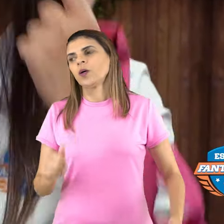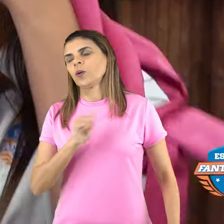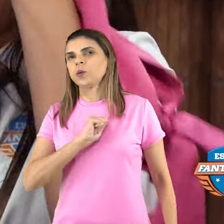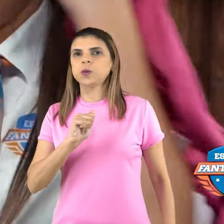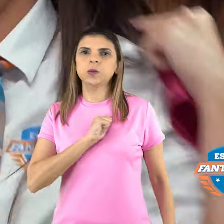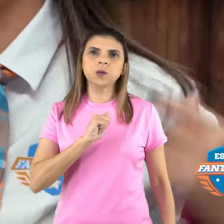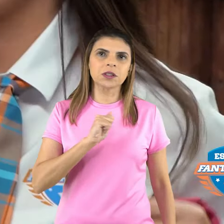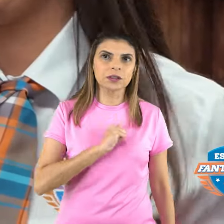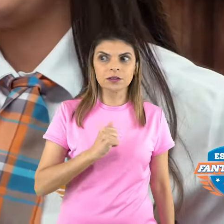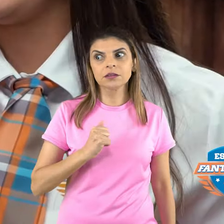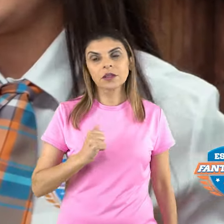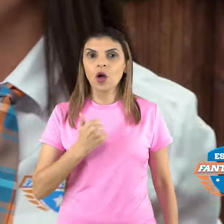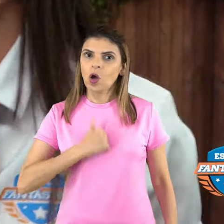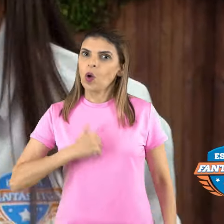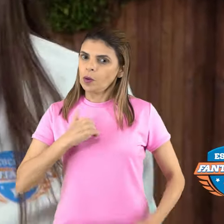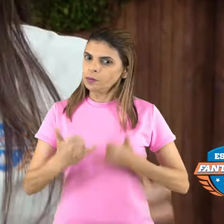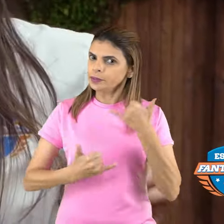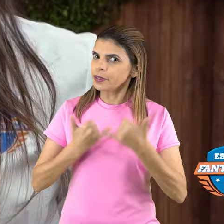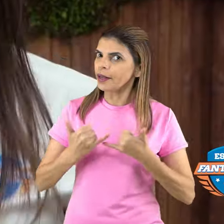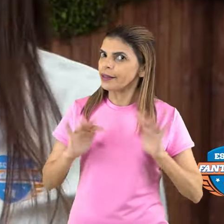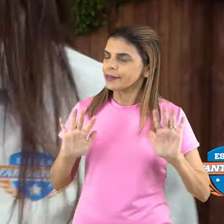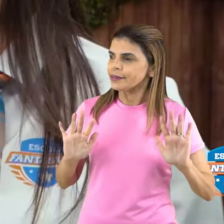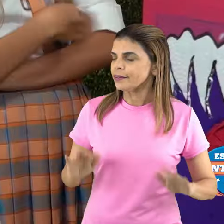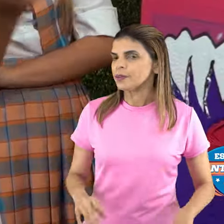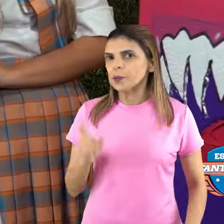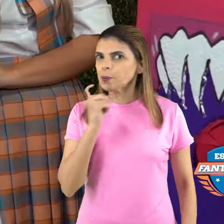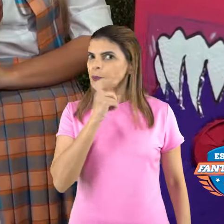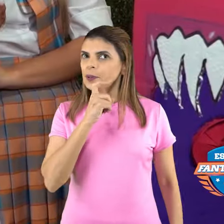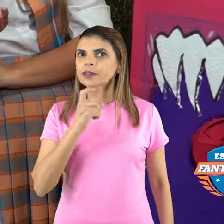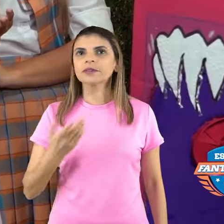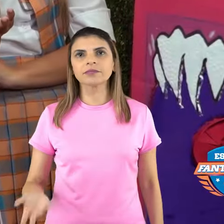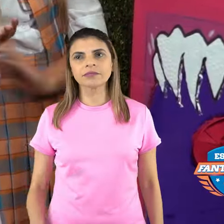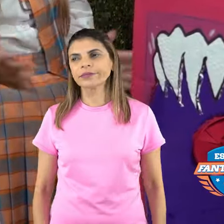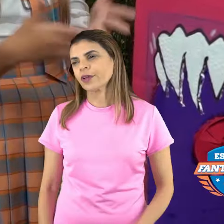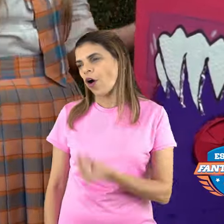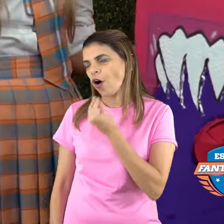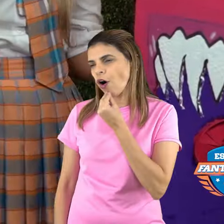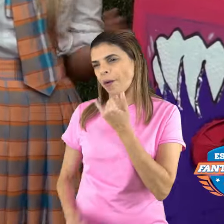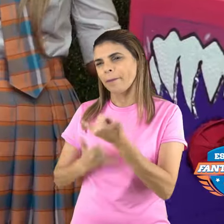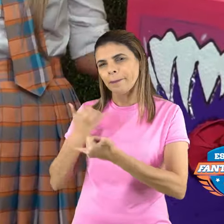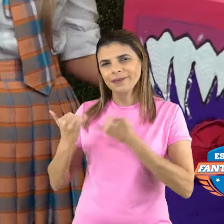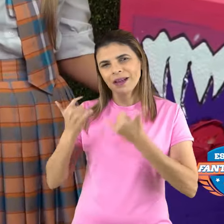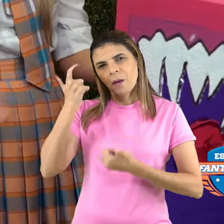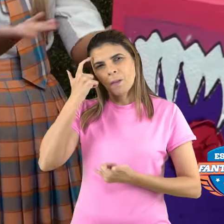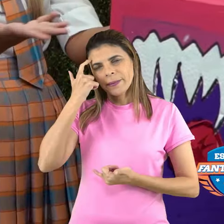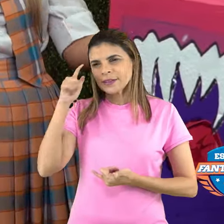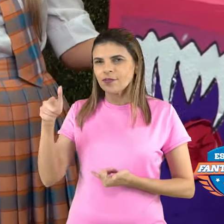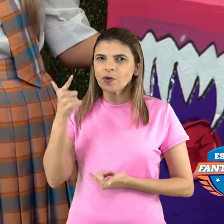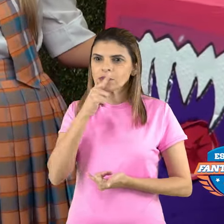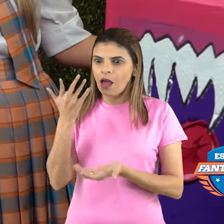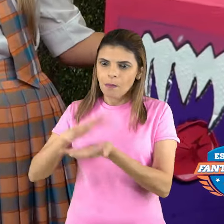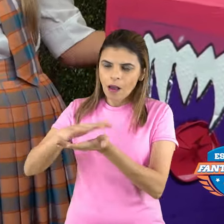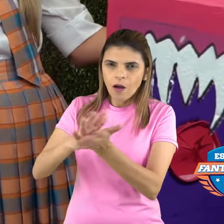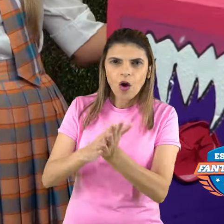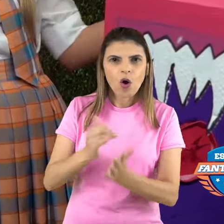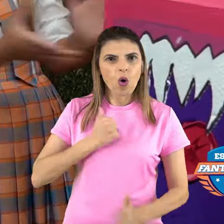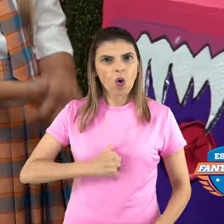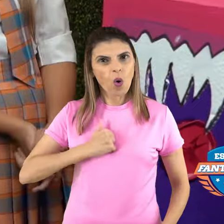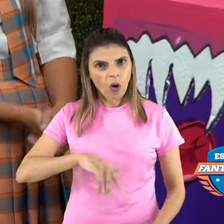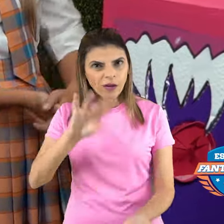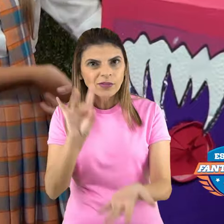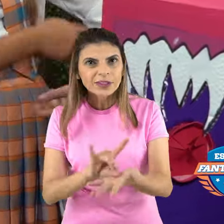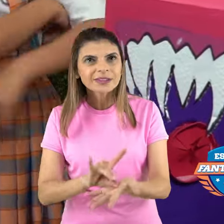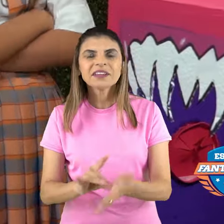Ufa! É um cocô de brinquedo. Claro que é de brinquedo. Você achou que a gente ia deixar você colocar a mão no cocô de verdade?